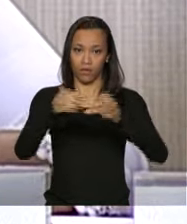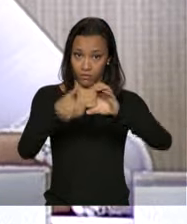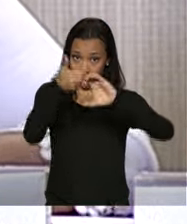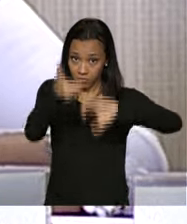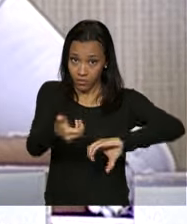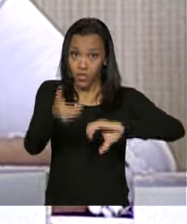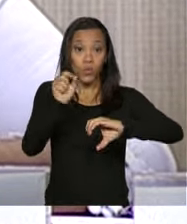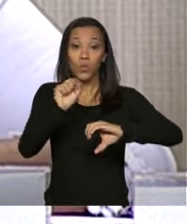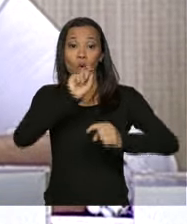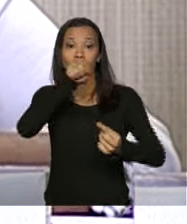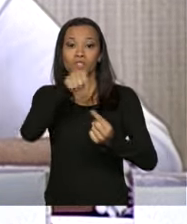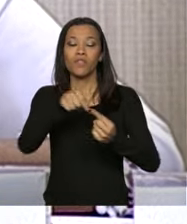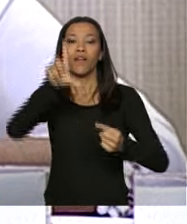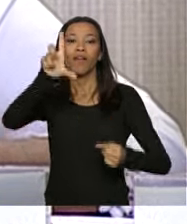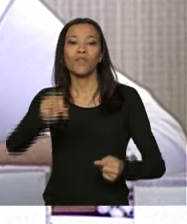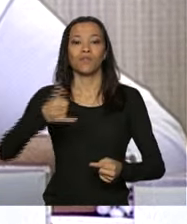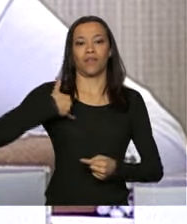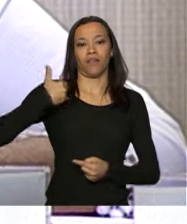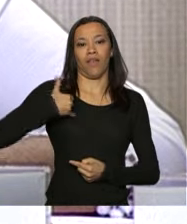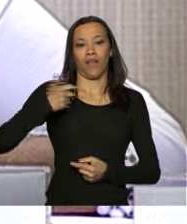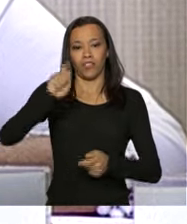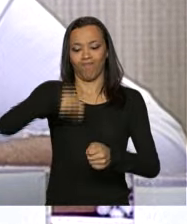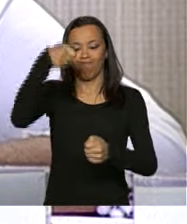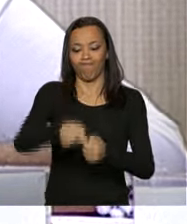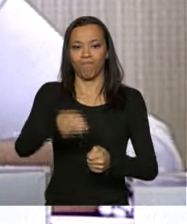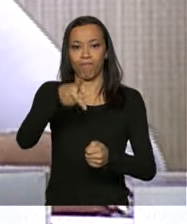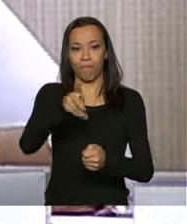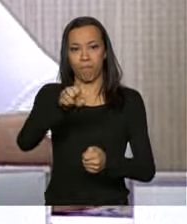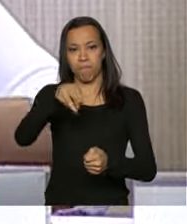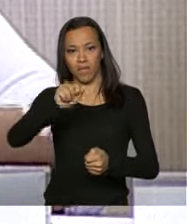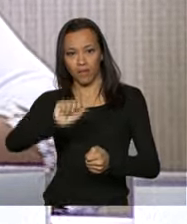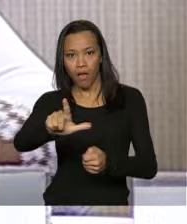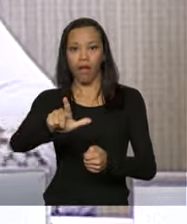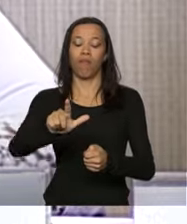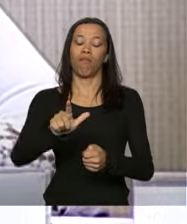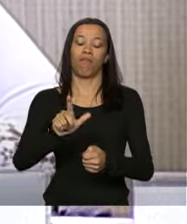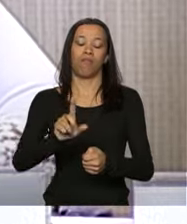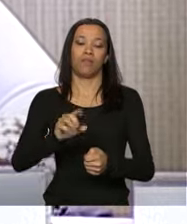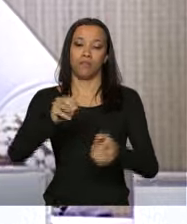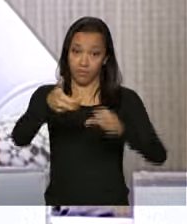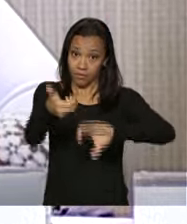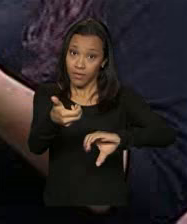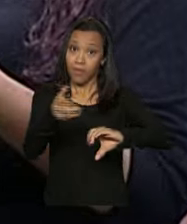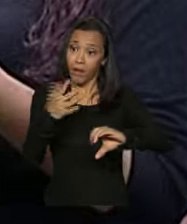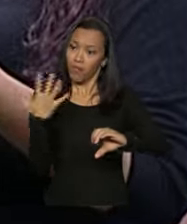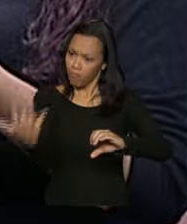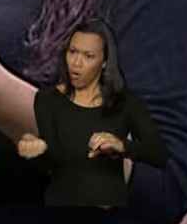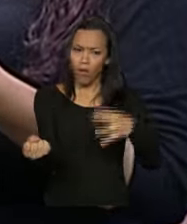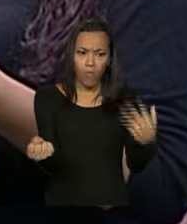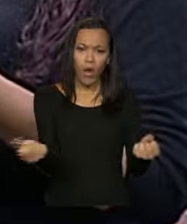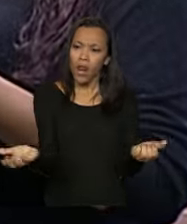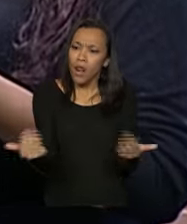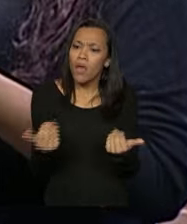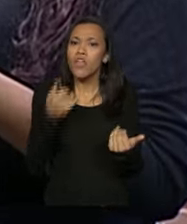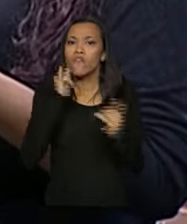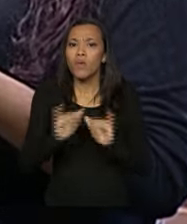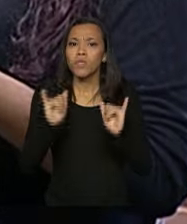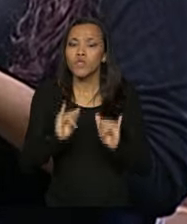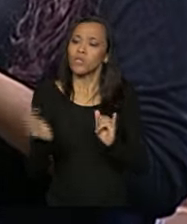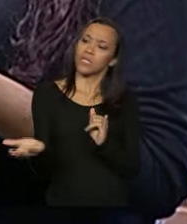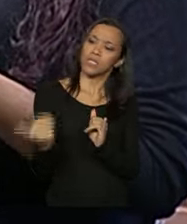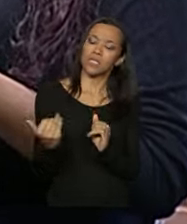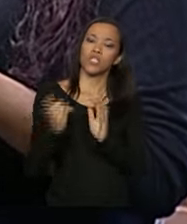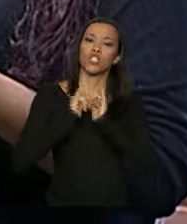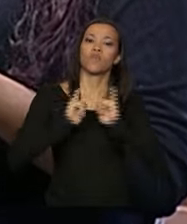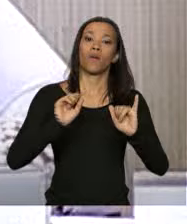essas publicações valiosas que a Secretaria Nacional de Juventude vem lançando pra gente levar a informação e